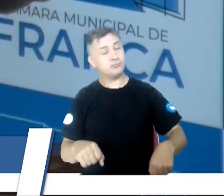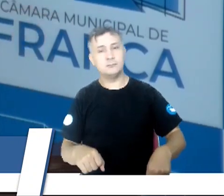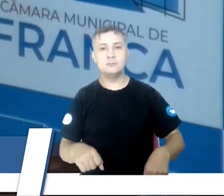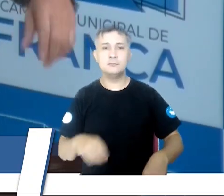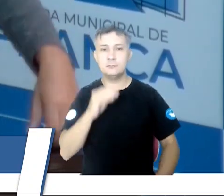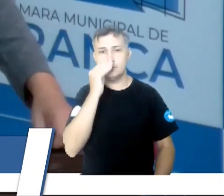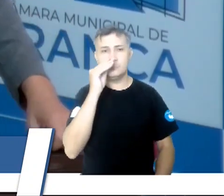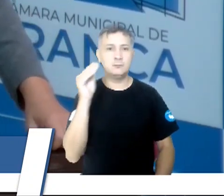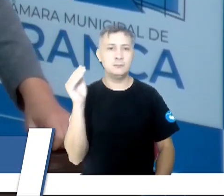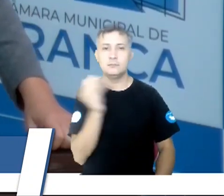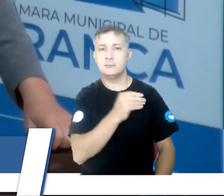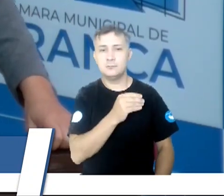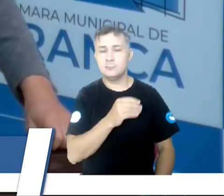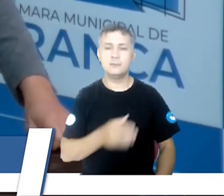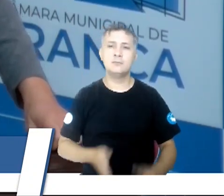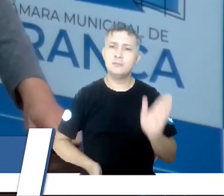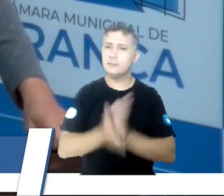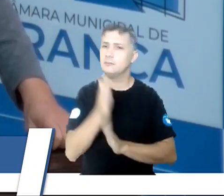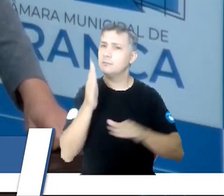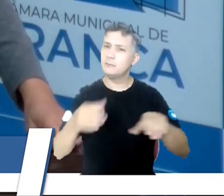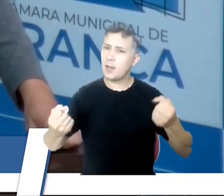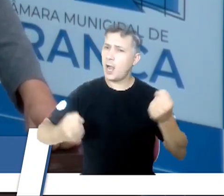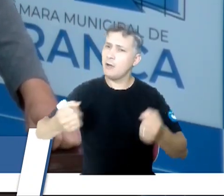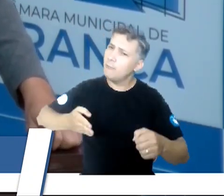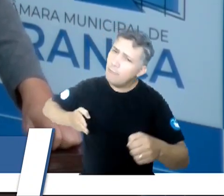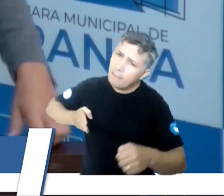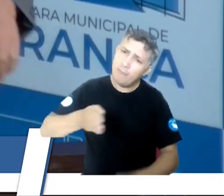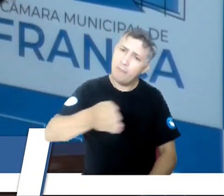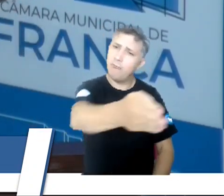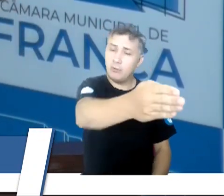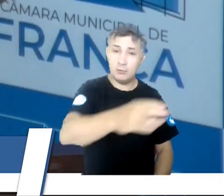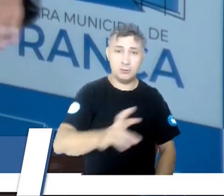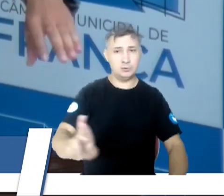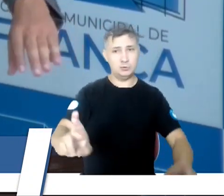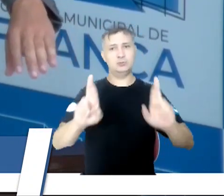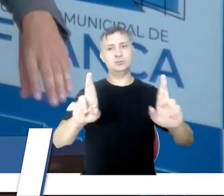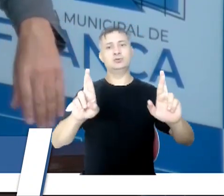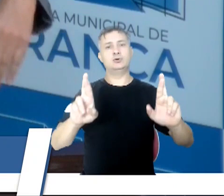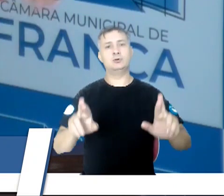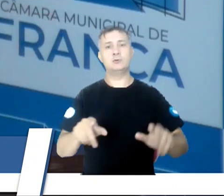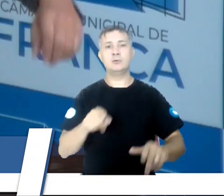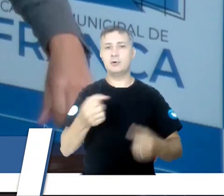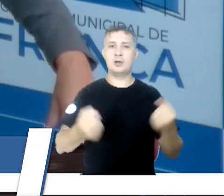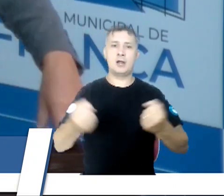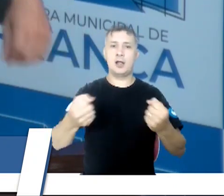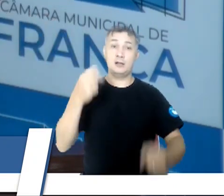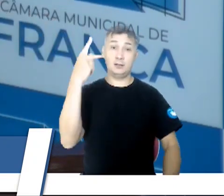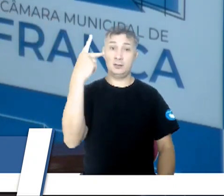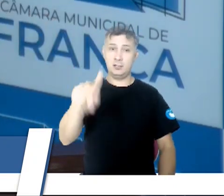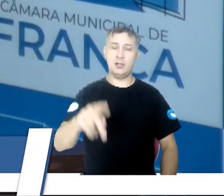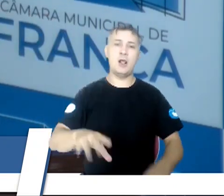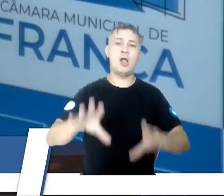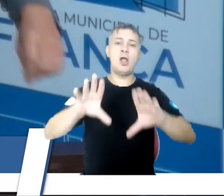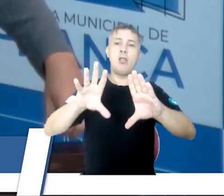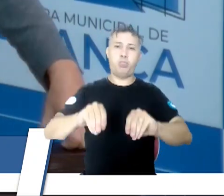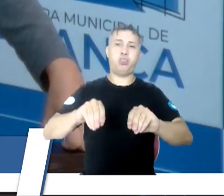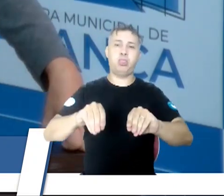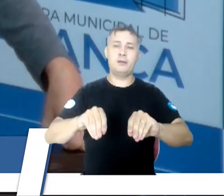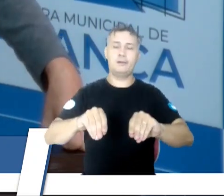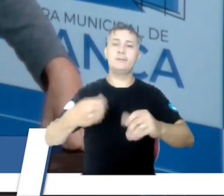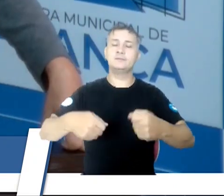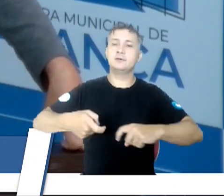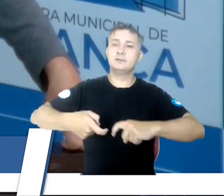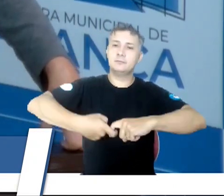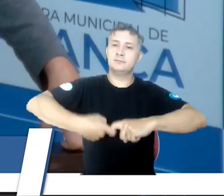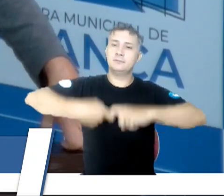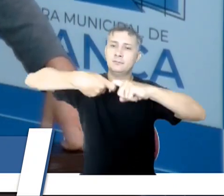e foi com o carro. Graças a Deus, a justiça foi feita. O carro dele apagou, ele teve que chamar o guincho, ficou no prejuízo,